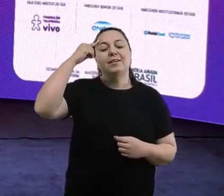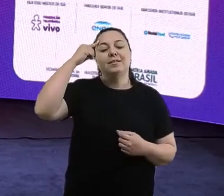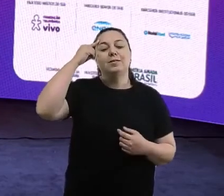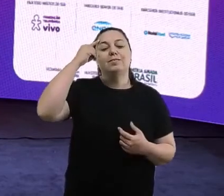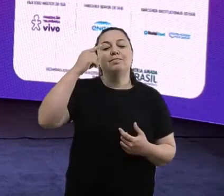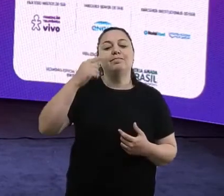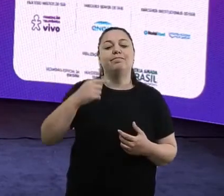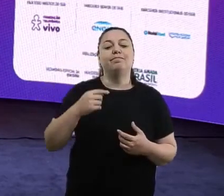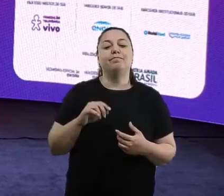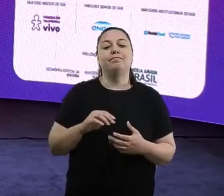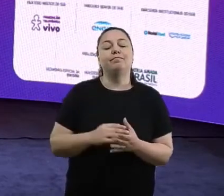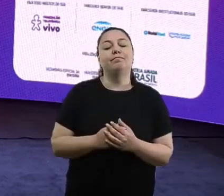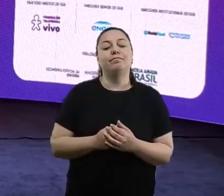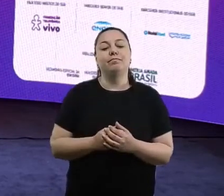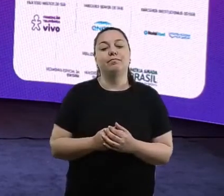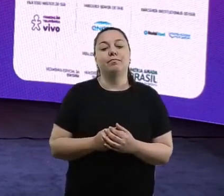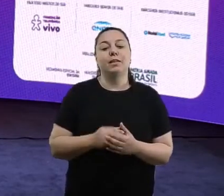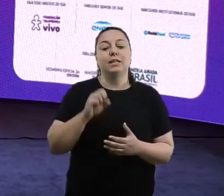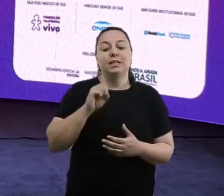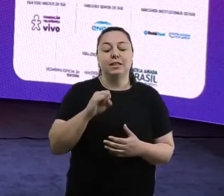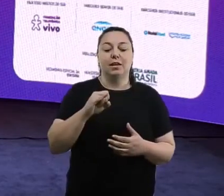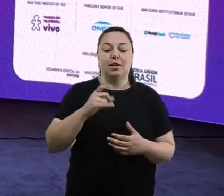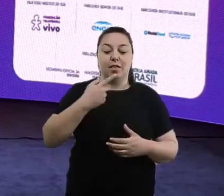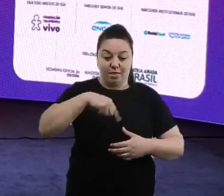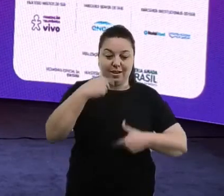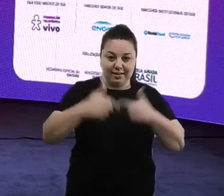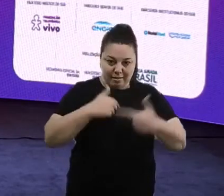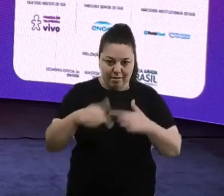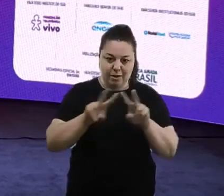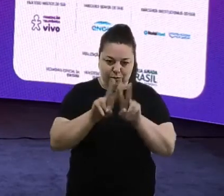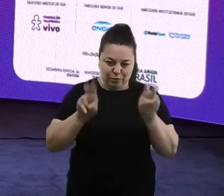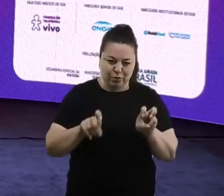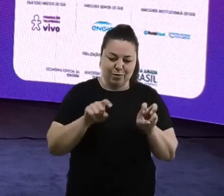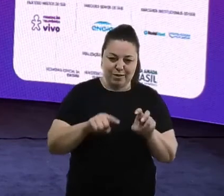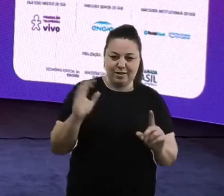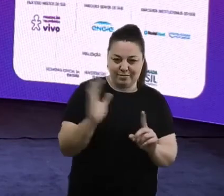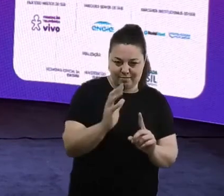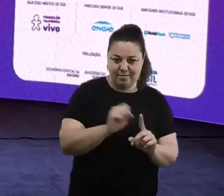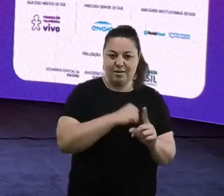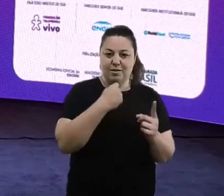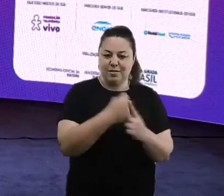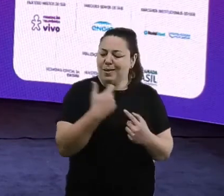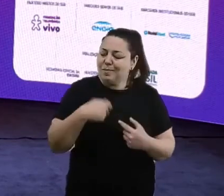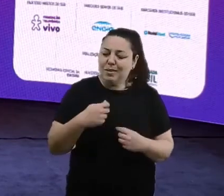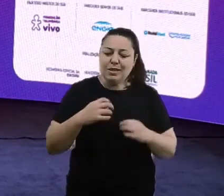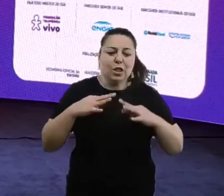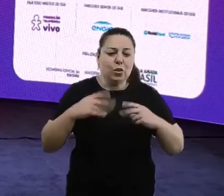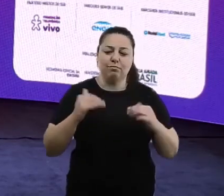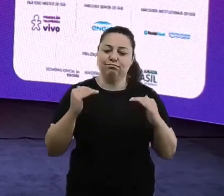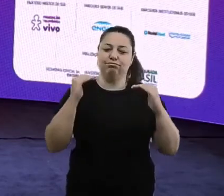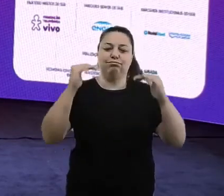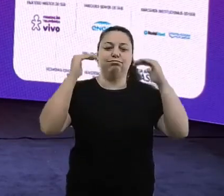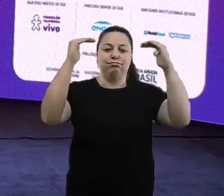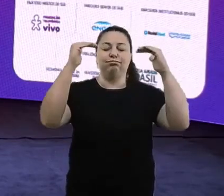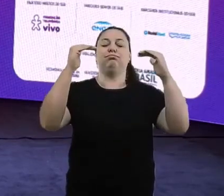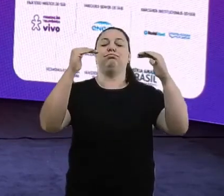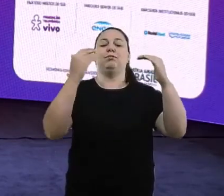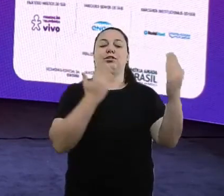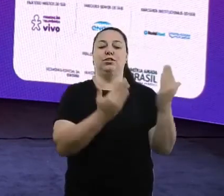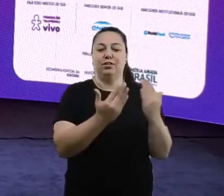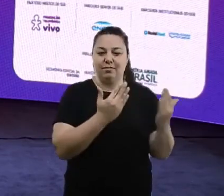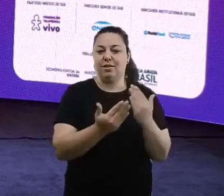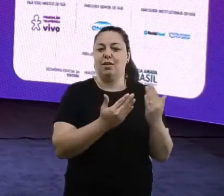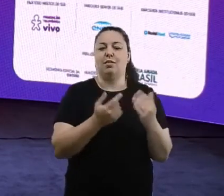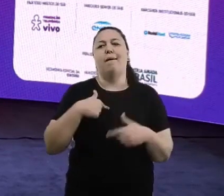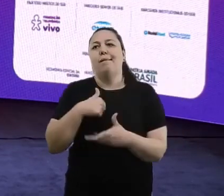trabalhando com Data for Good, a gente precisa de todos os níveis de aprofundamento analítico. Então, não é porque tu está começando na carreira, está